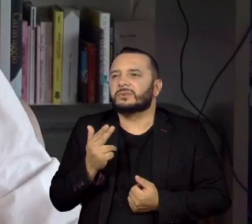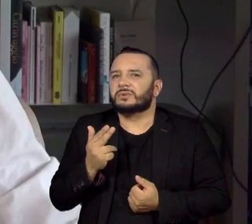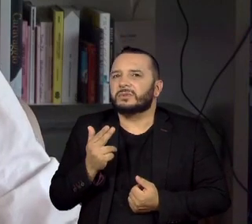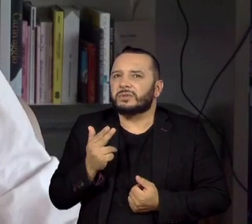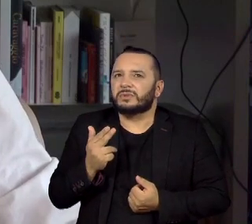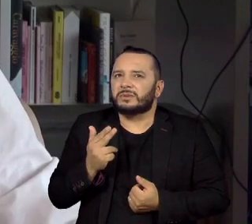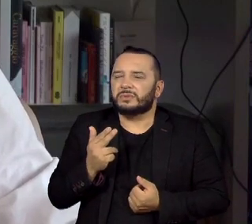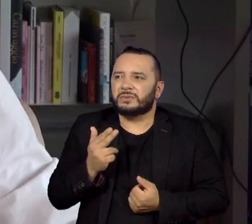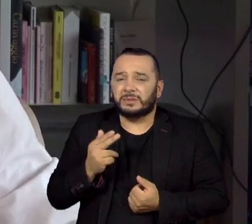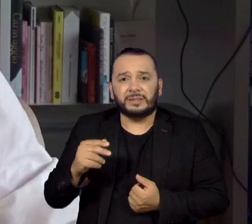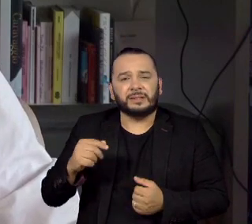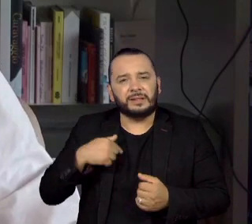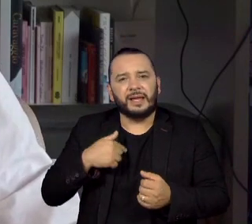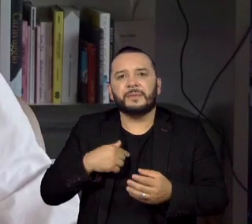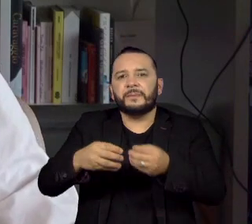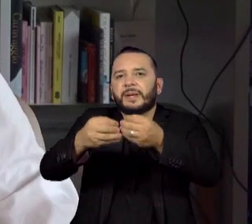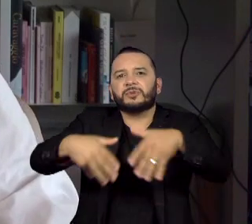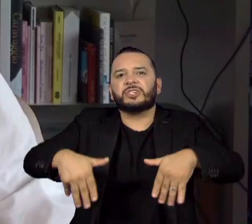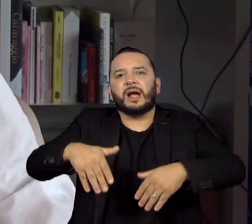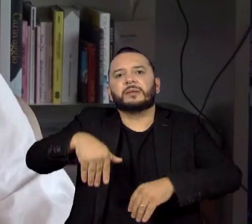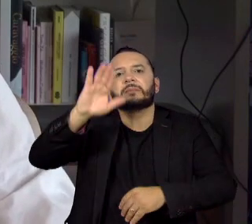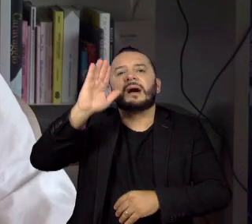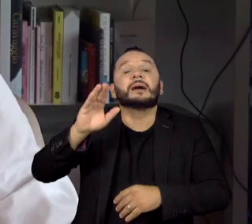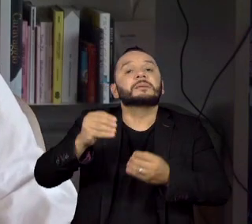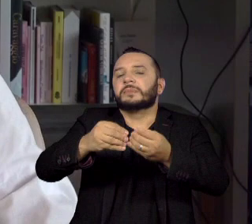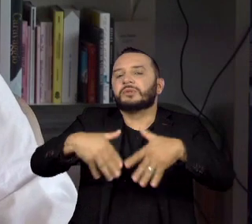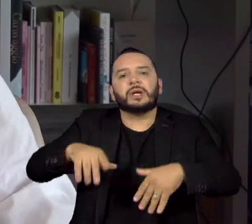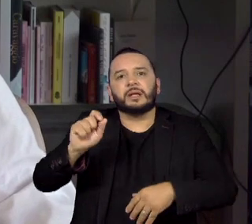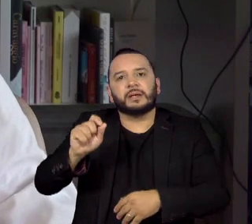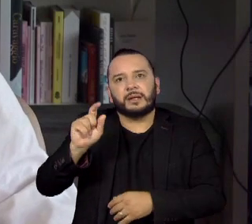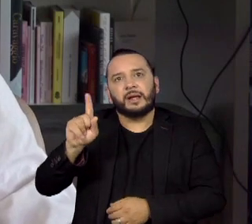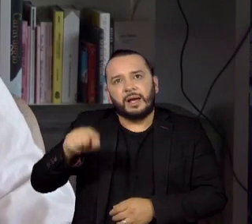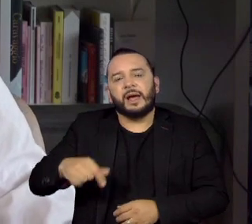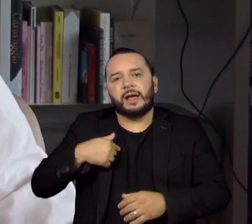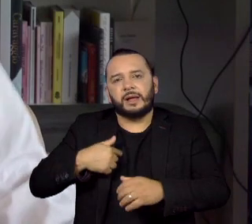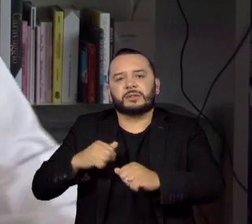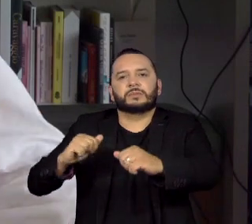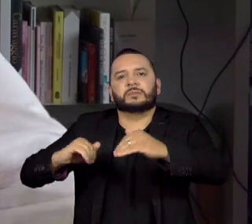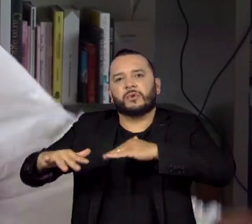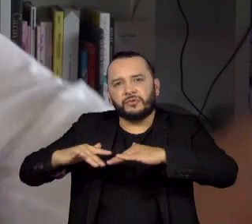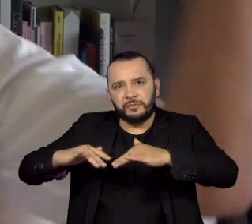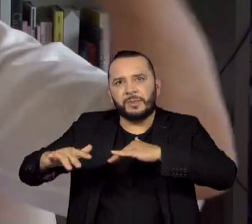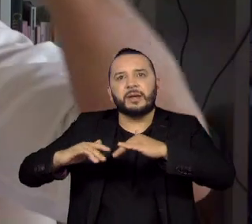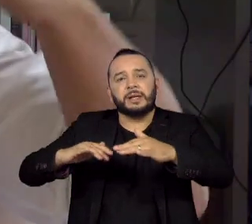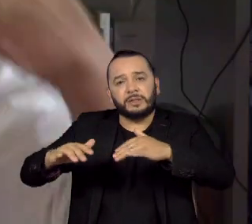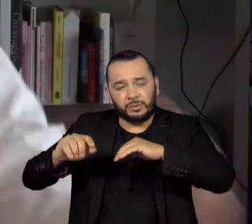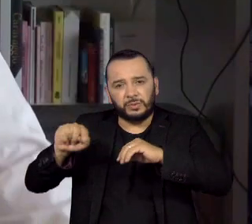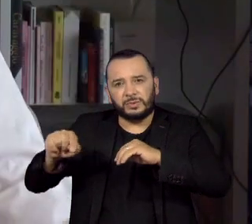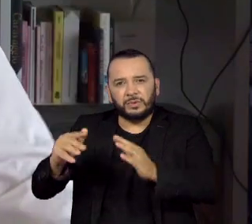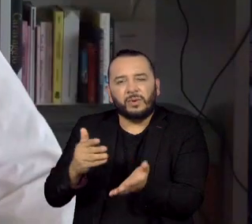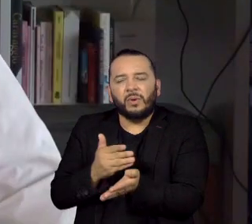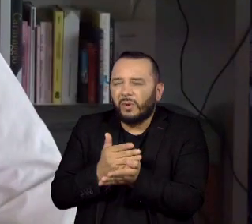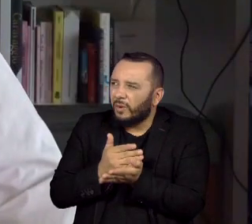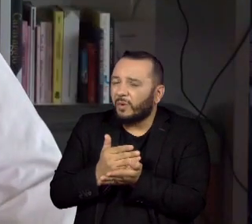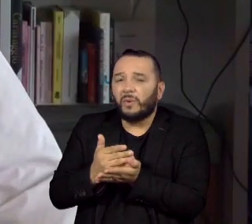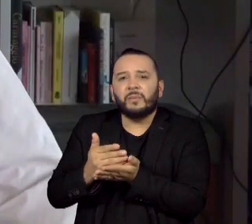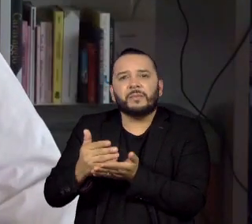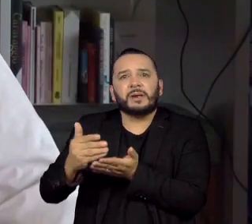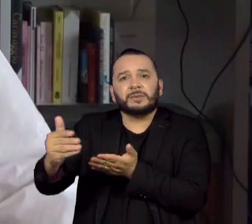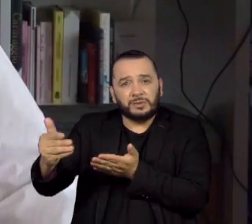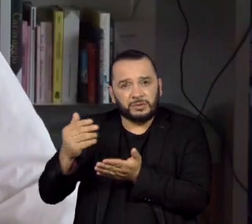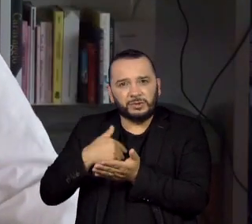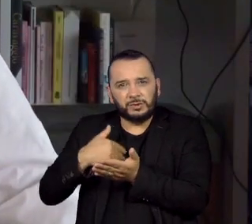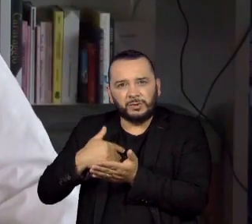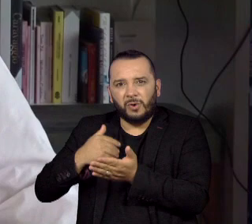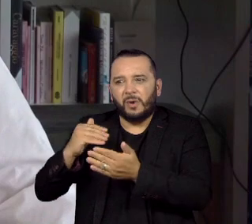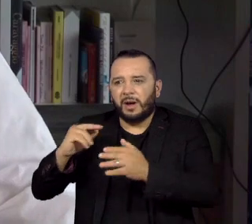Quem mais foi abatido em pleno voo foi os movimentos que estavam sendo excluídos e começaram a congregar. Eu penso